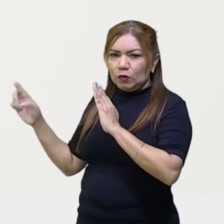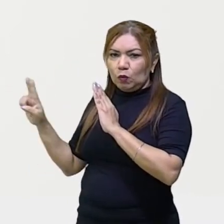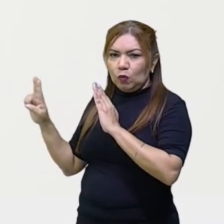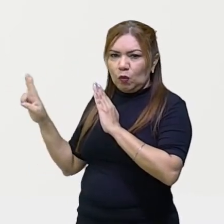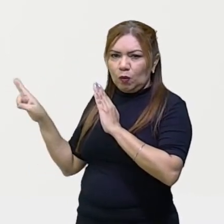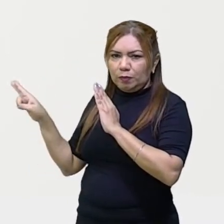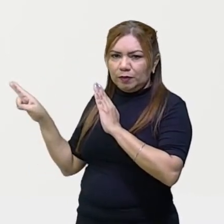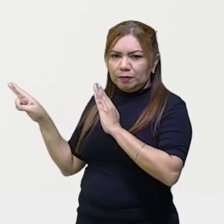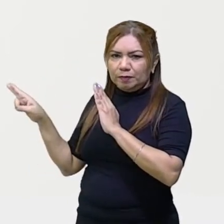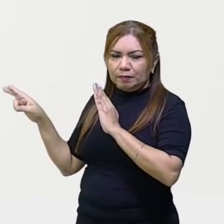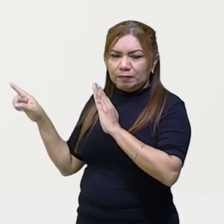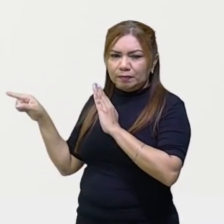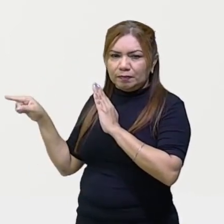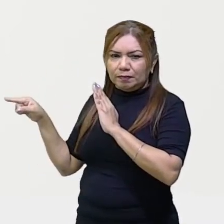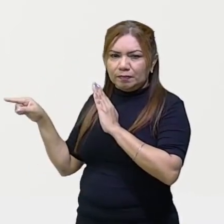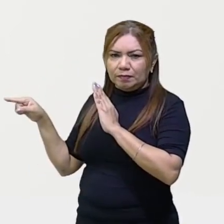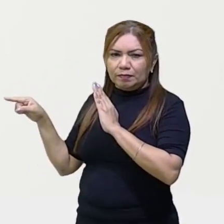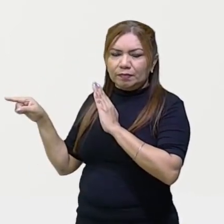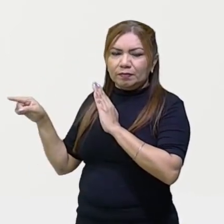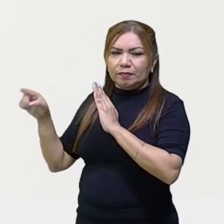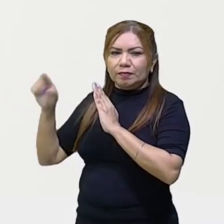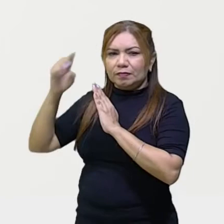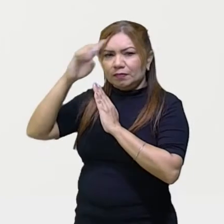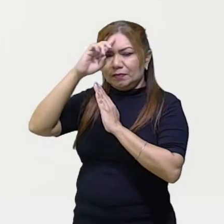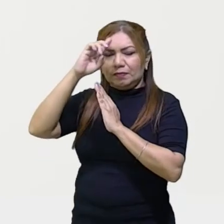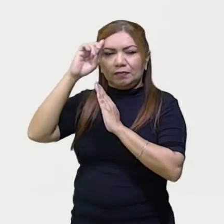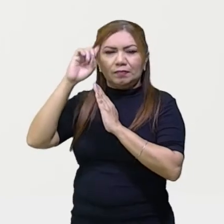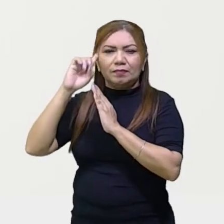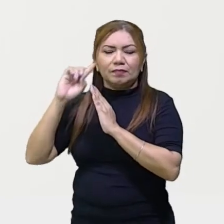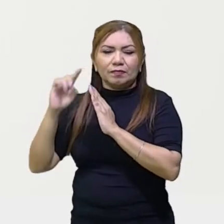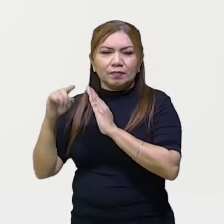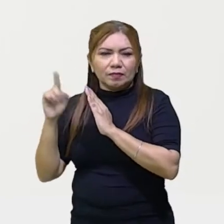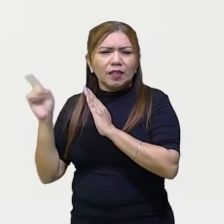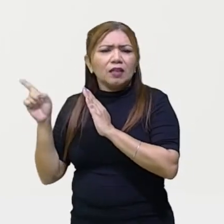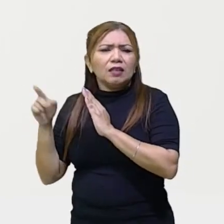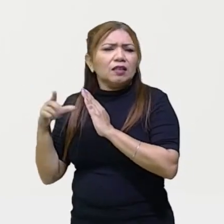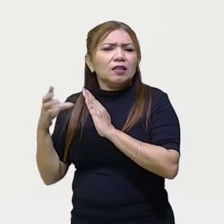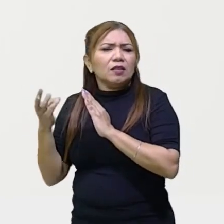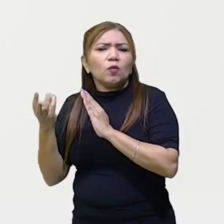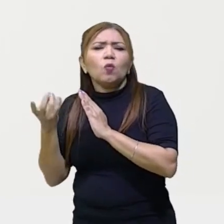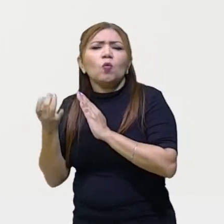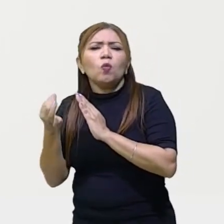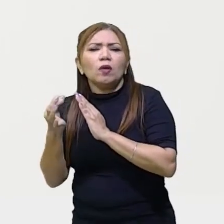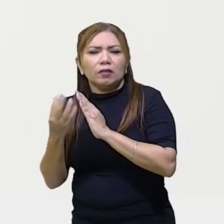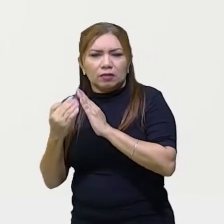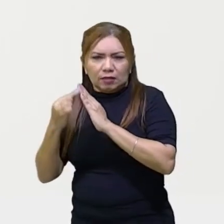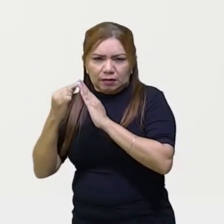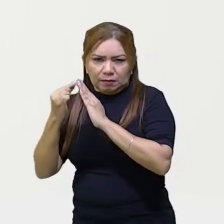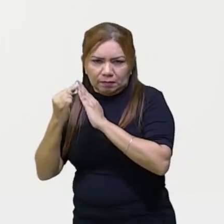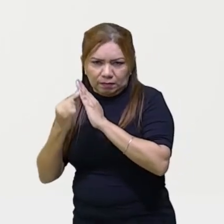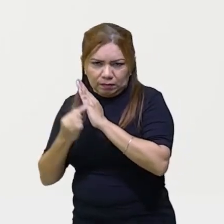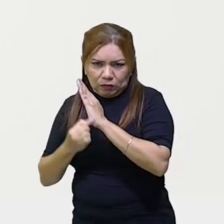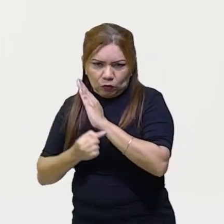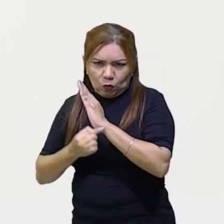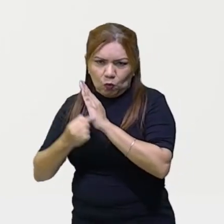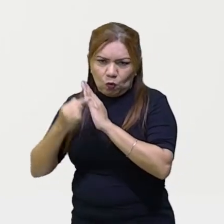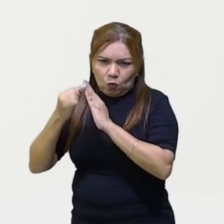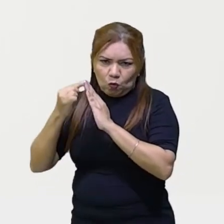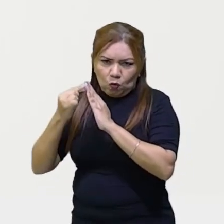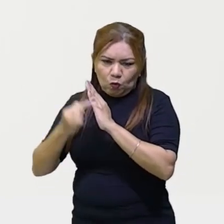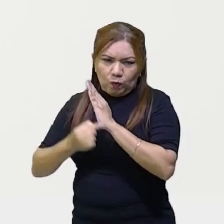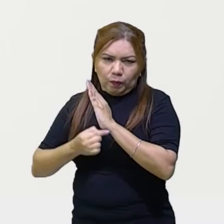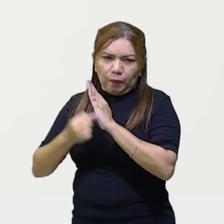Ok nesse caso aqui ele tem quantas arestas lá contar Então eu tenho